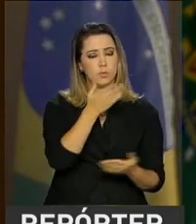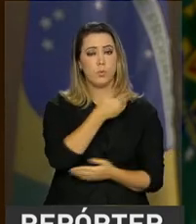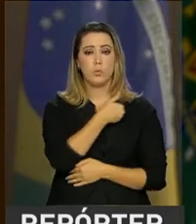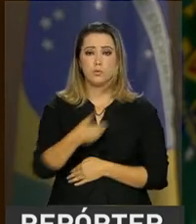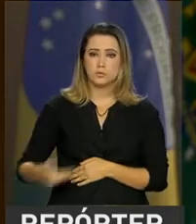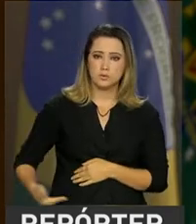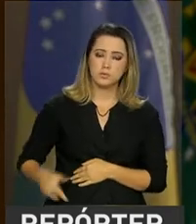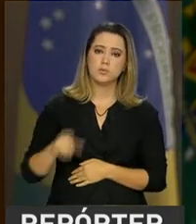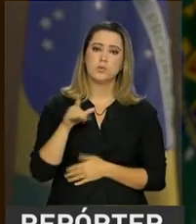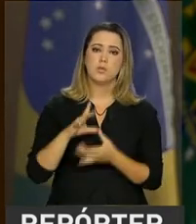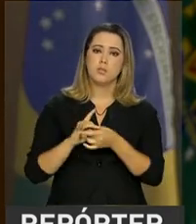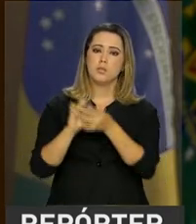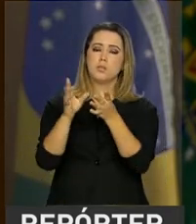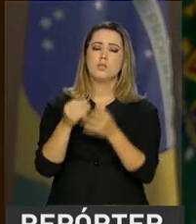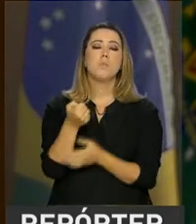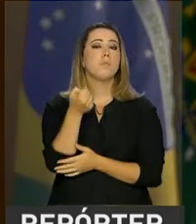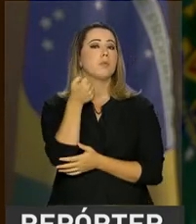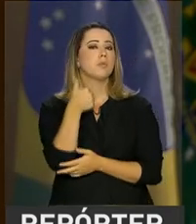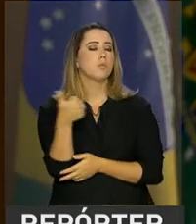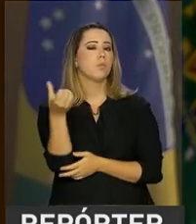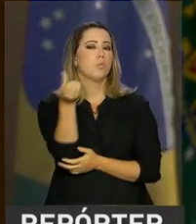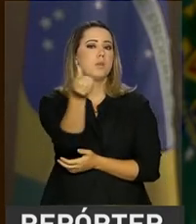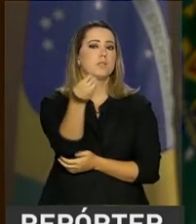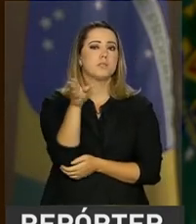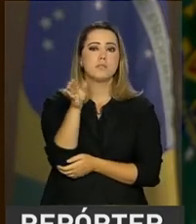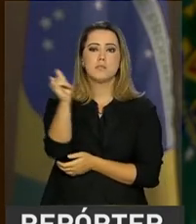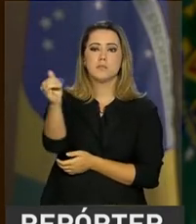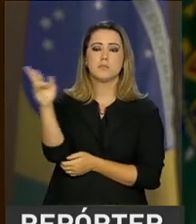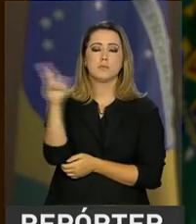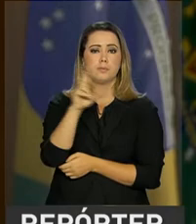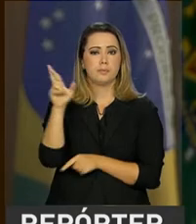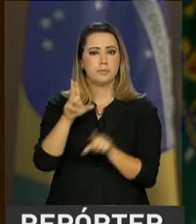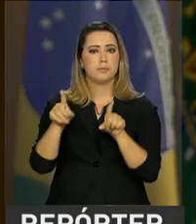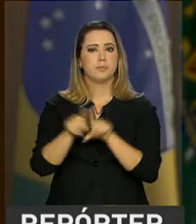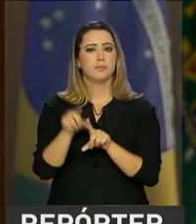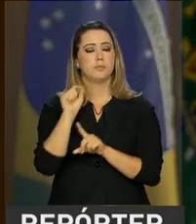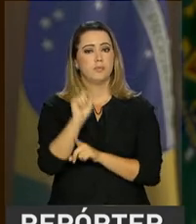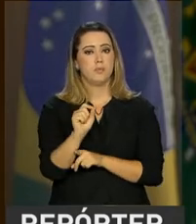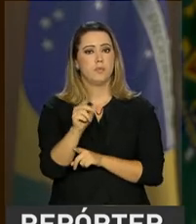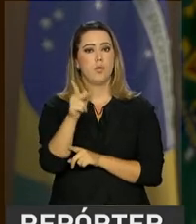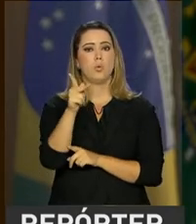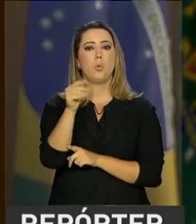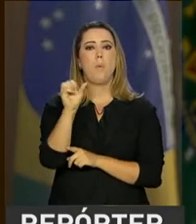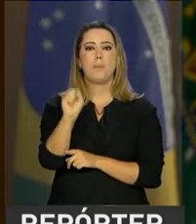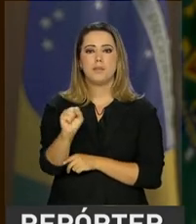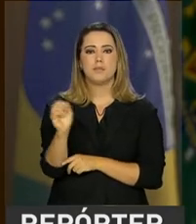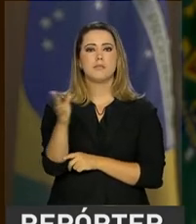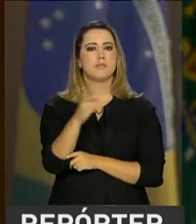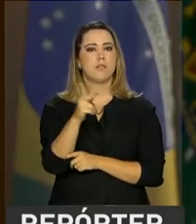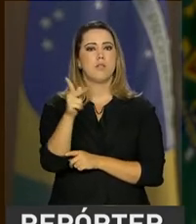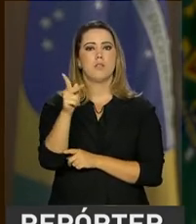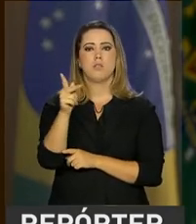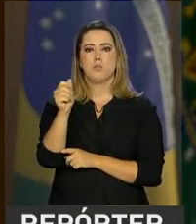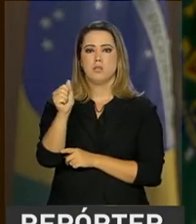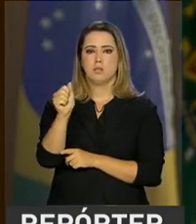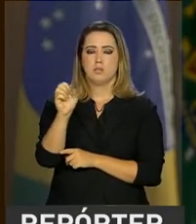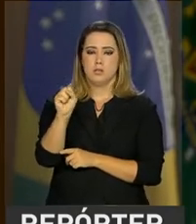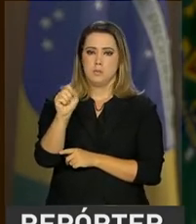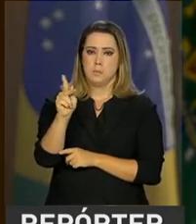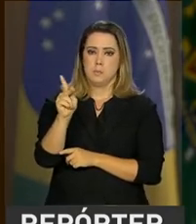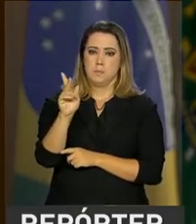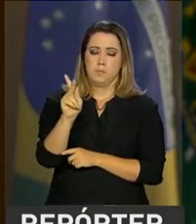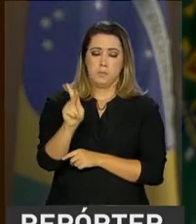governo liberou quase 16 bilhões de reais do pis e do pasep para